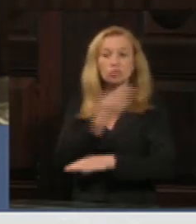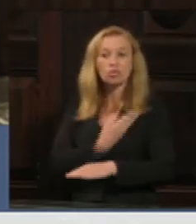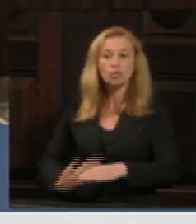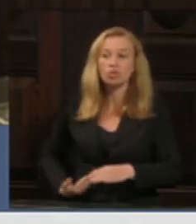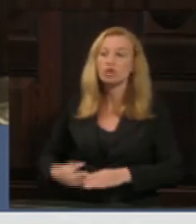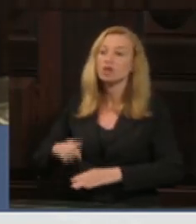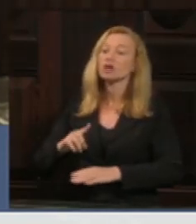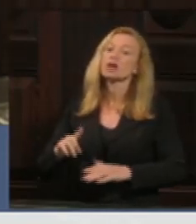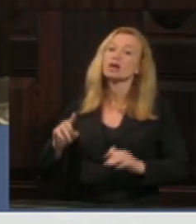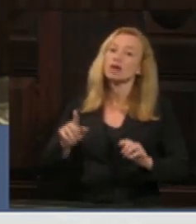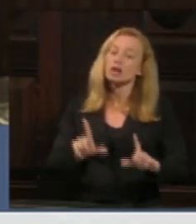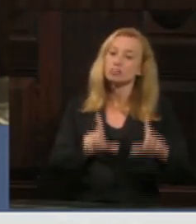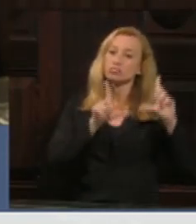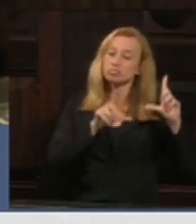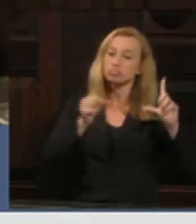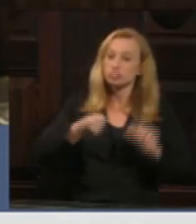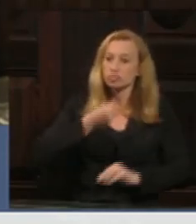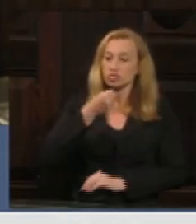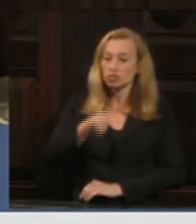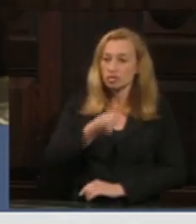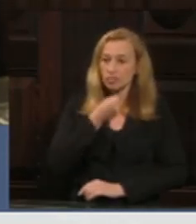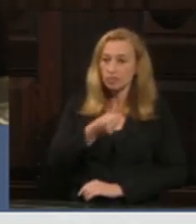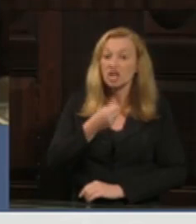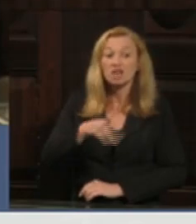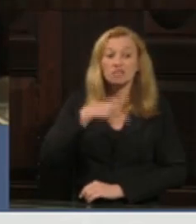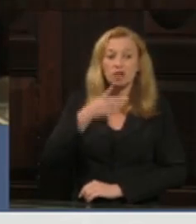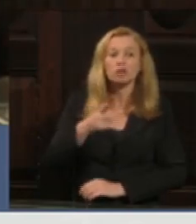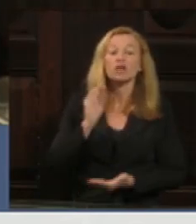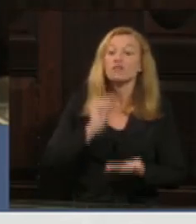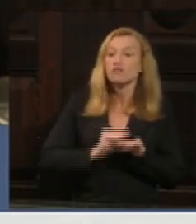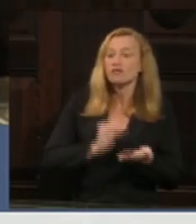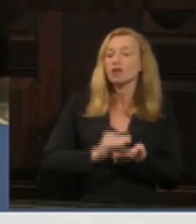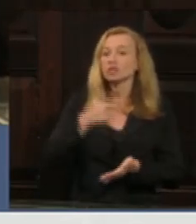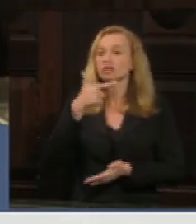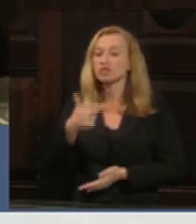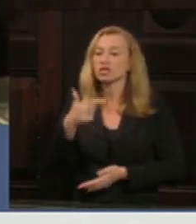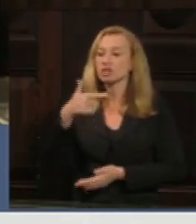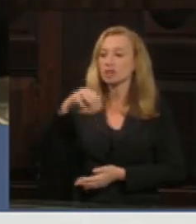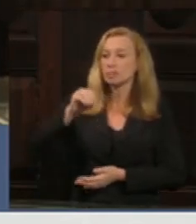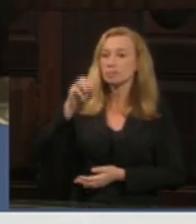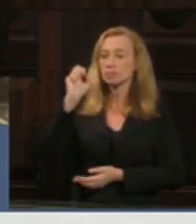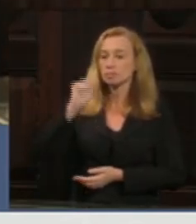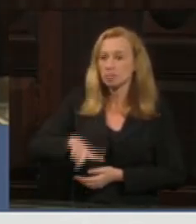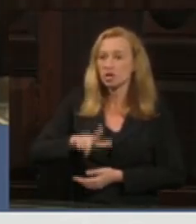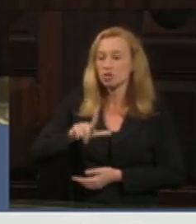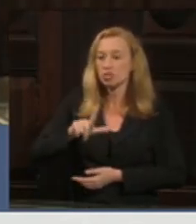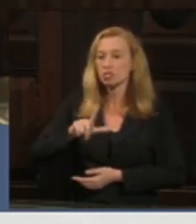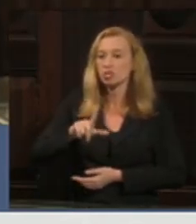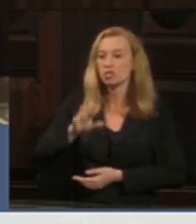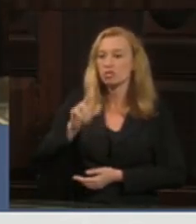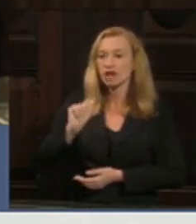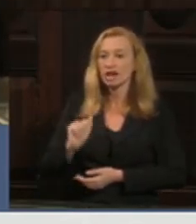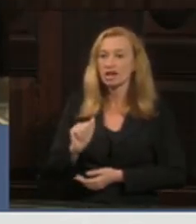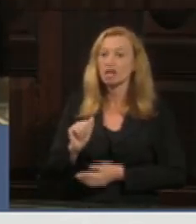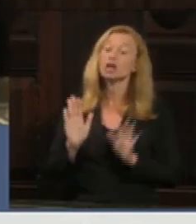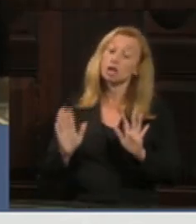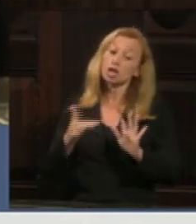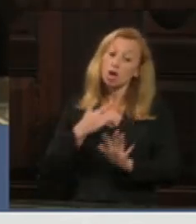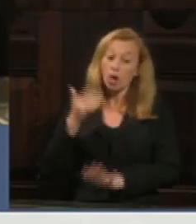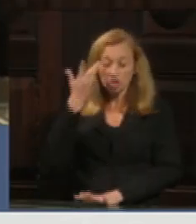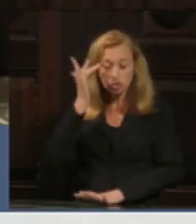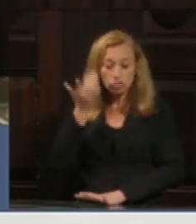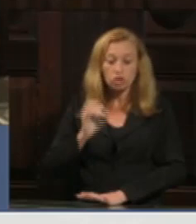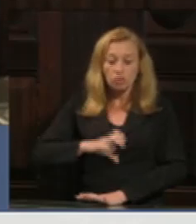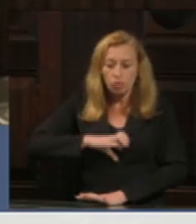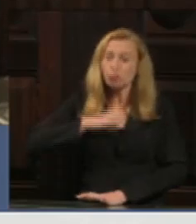a público dizer que faltam 20 mil vagas na rede estadual de educação, eu acho que, no mínimo, uma atitude de coragem que eu